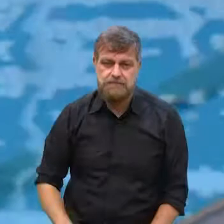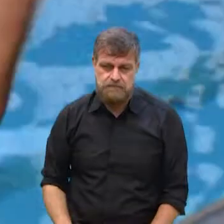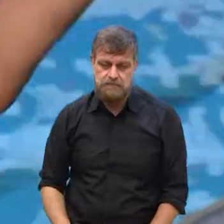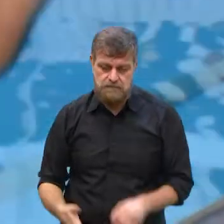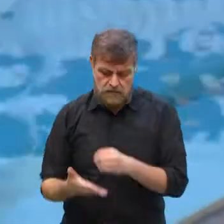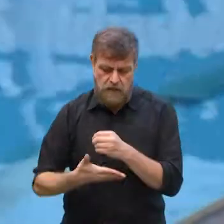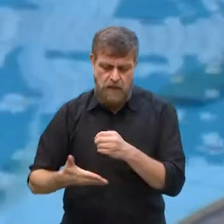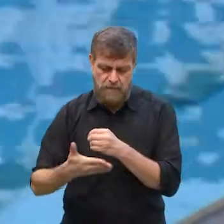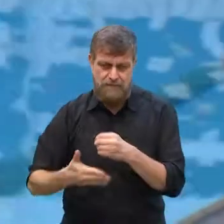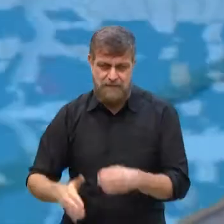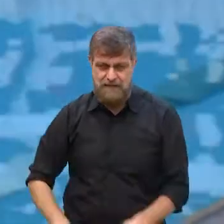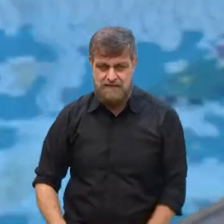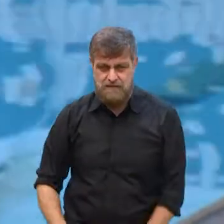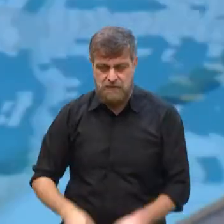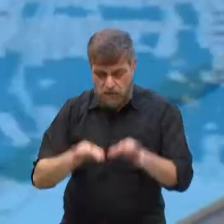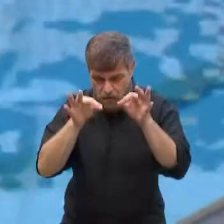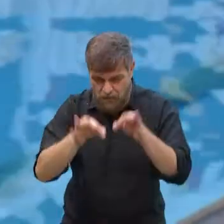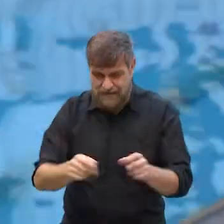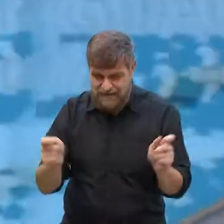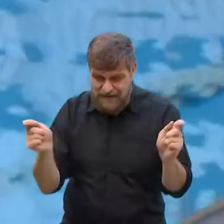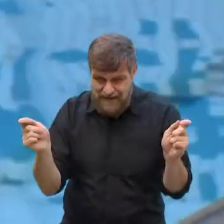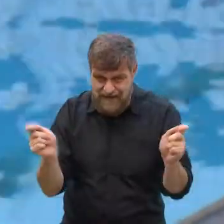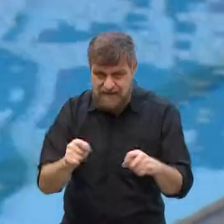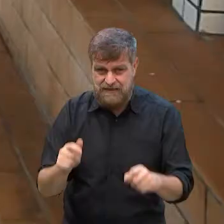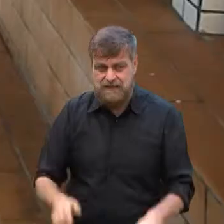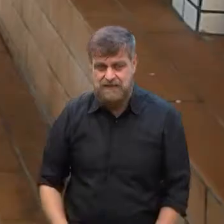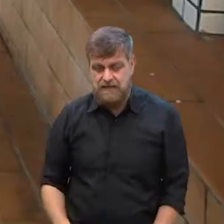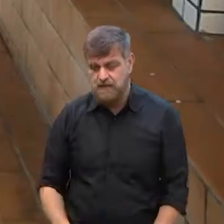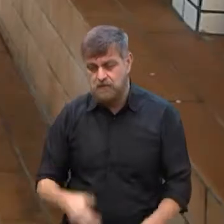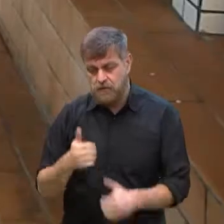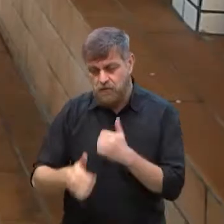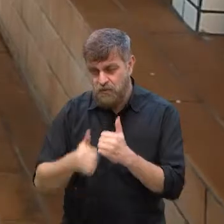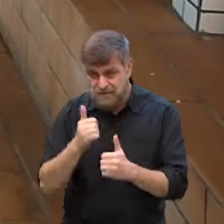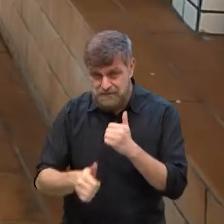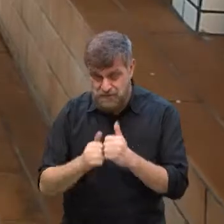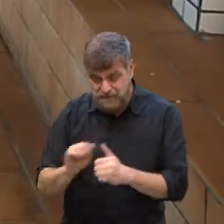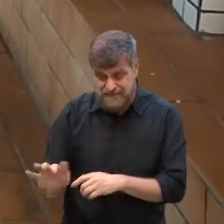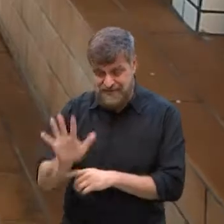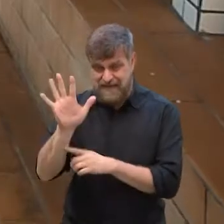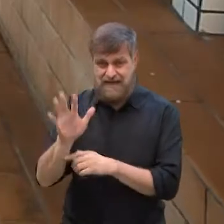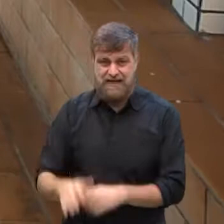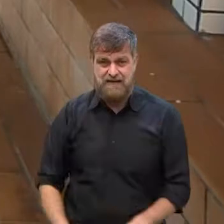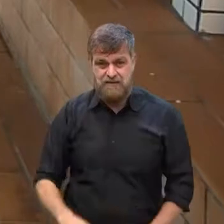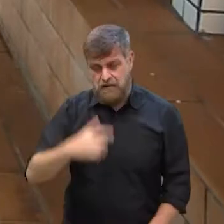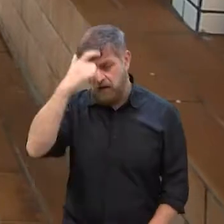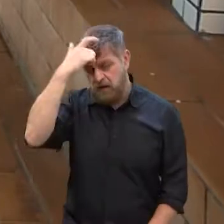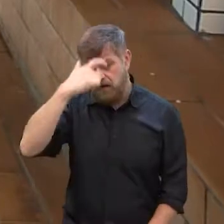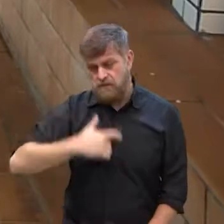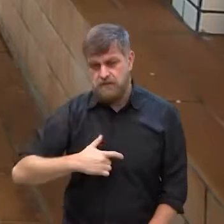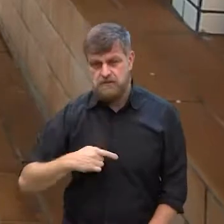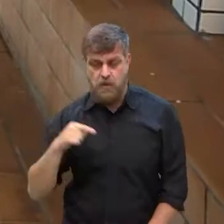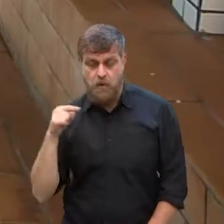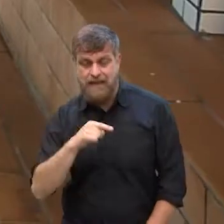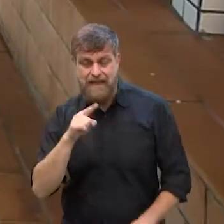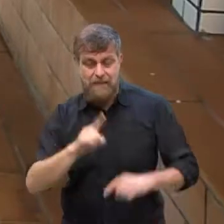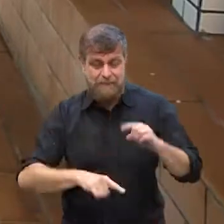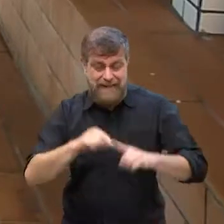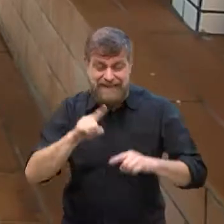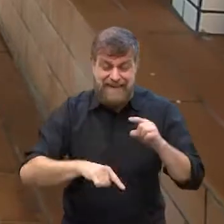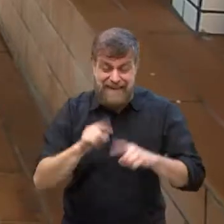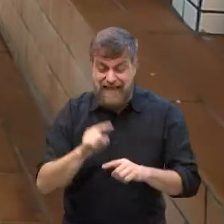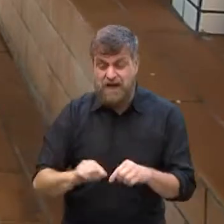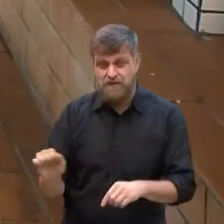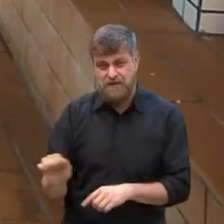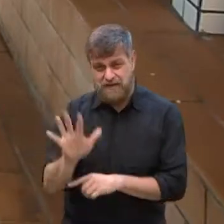ideal, que é onde se tornaria caro o esporte, mas não para o atleta em geral, né? O atleta em geral, o que fica caro são os